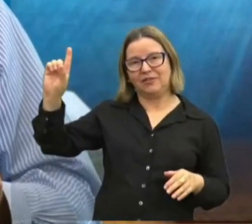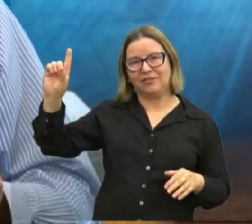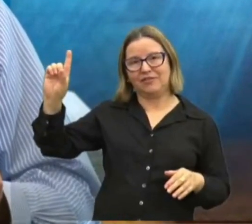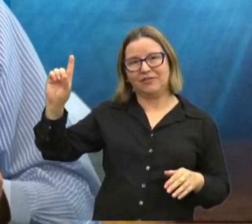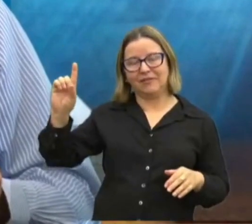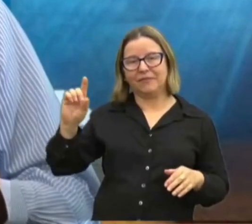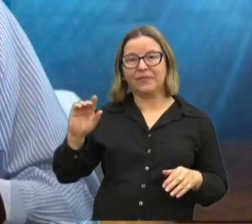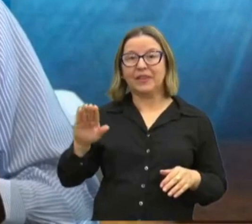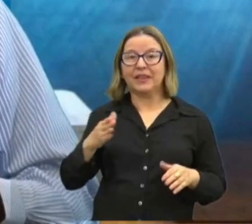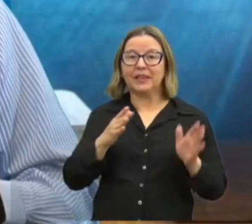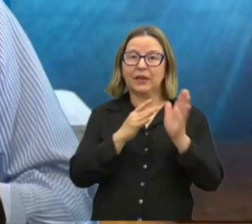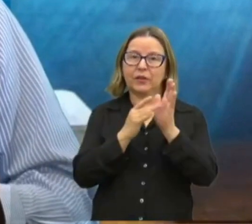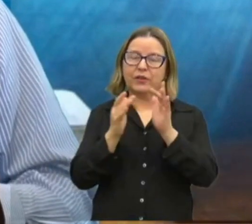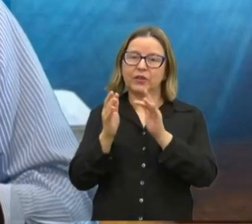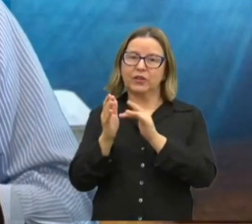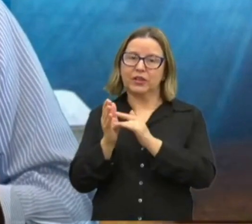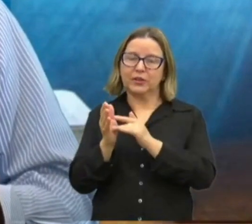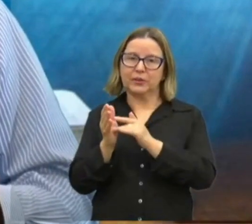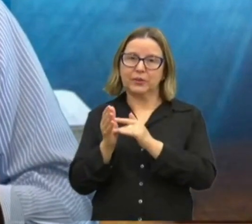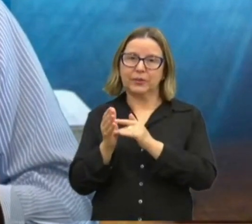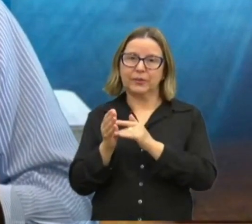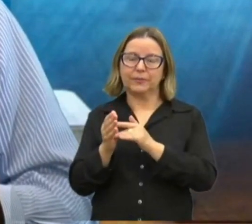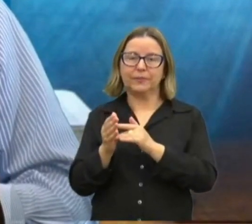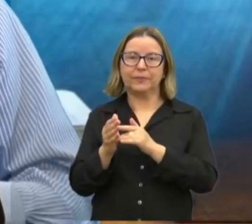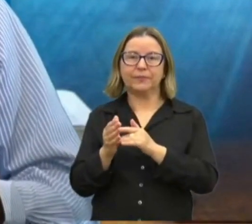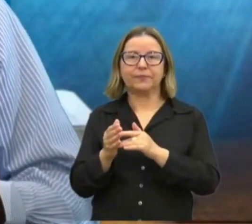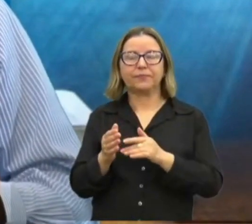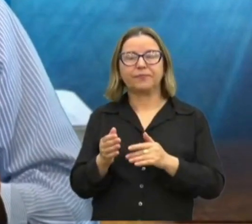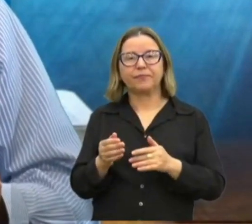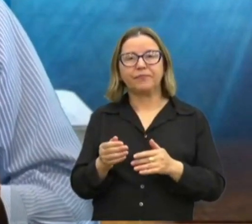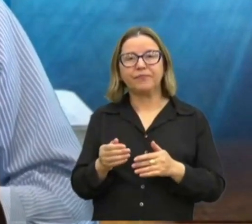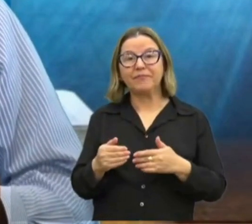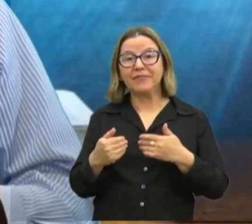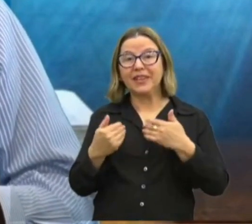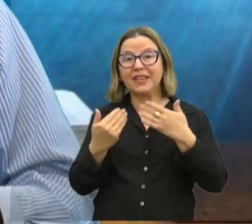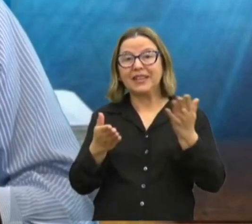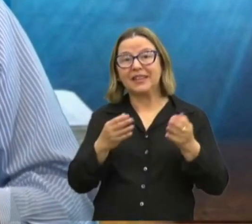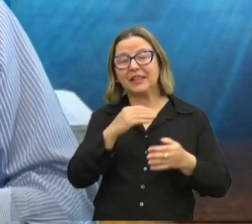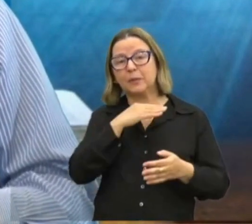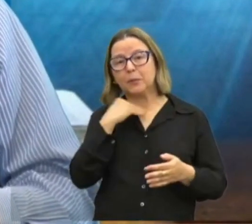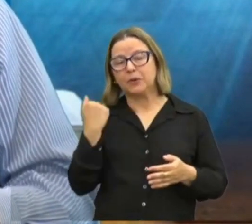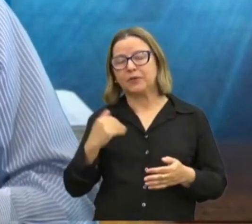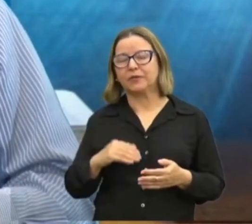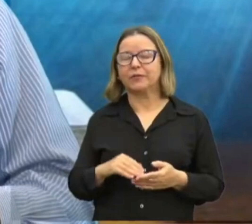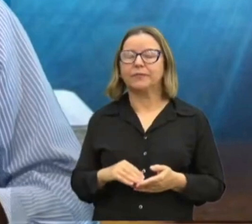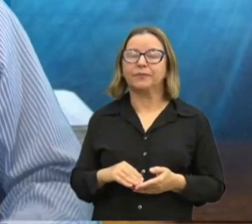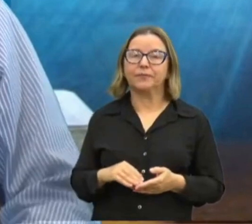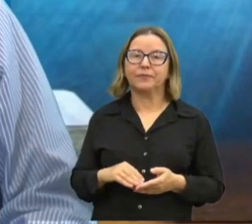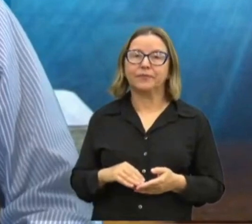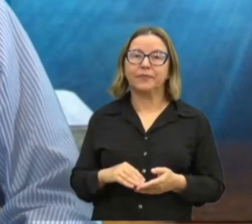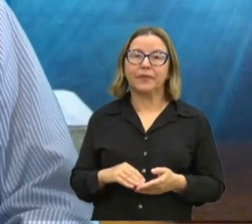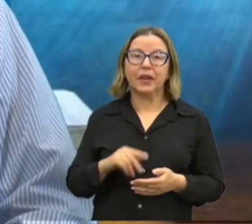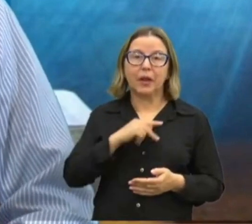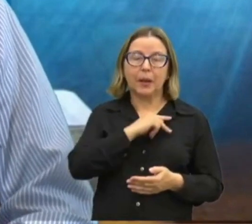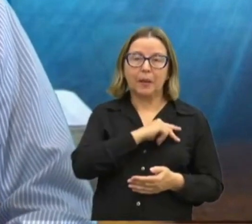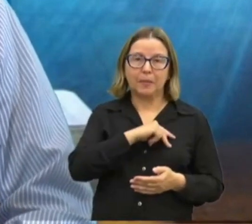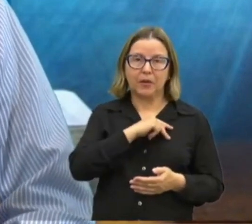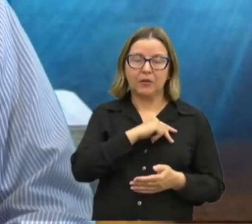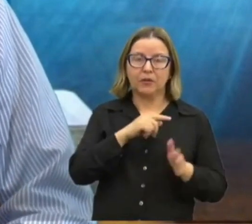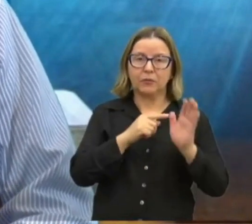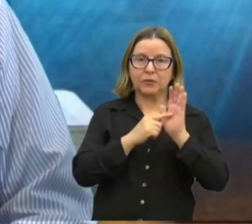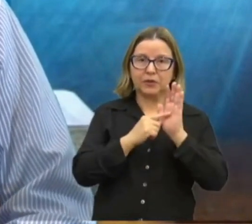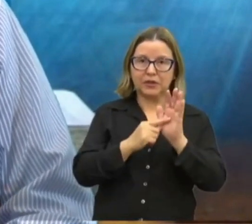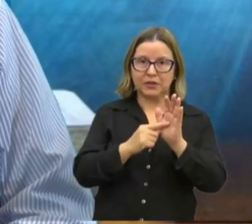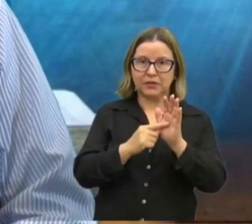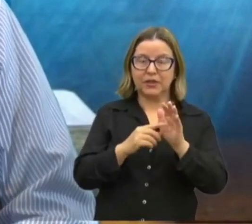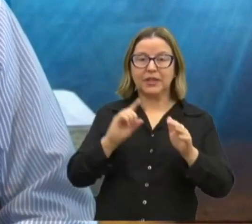entregue para levar sobre si. Portanto, o apóstolo, ele está mostrando aqui que Deus entregou o